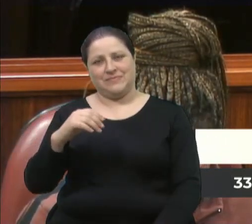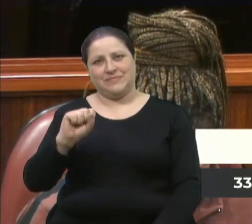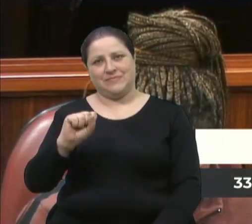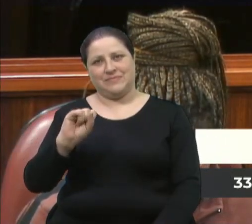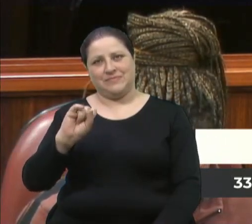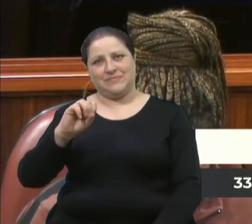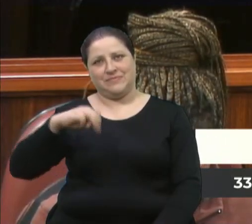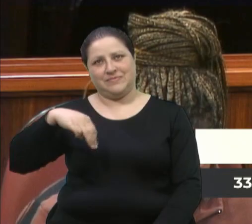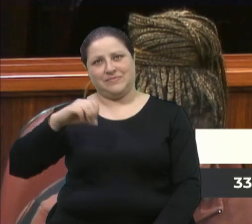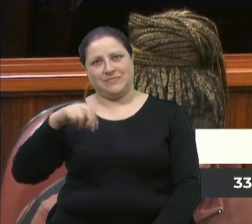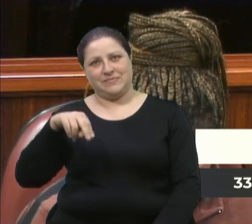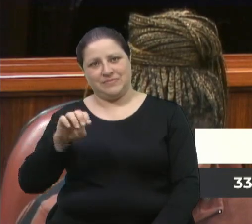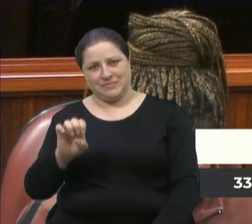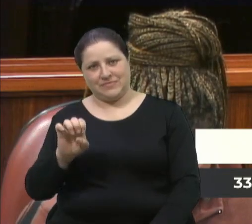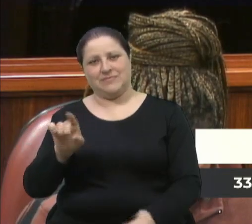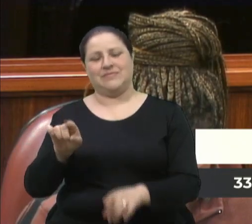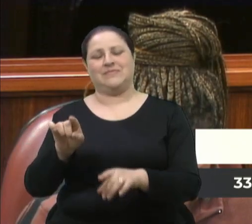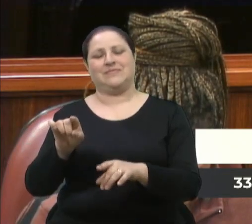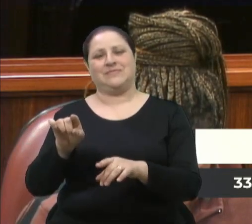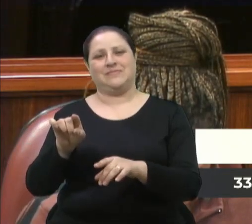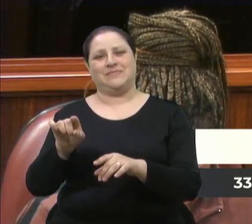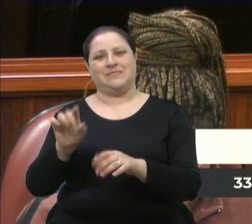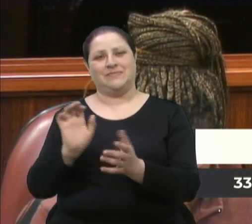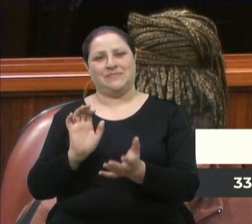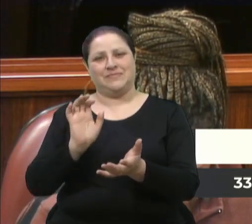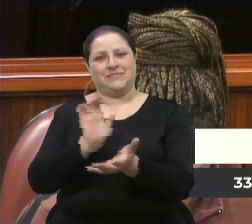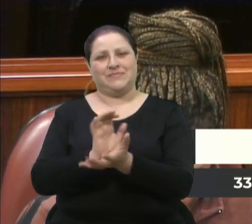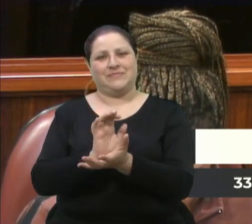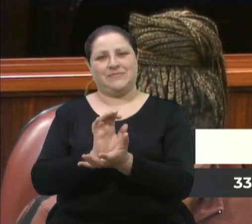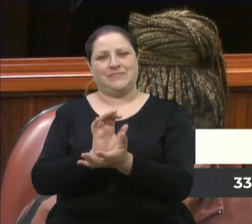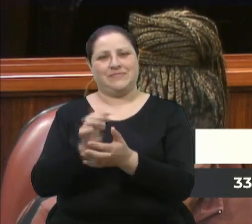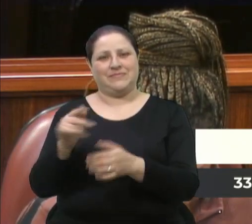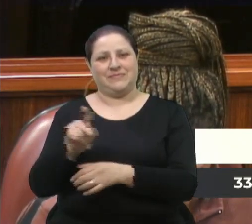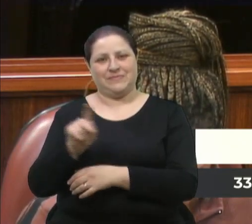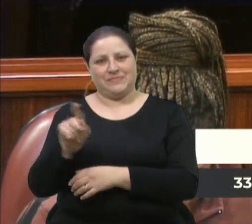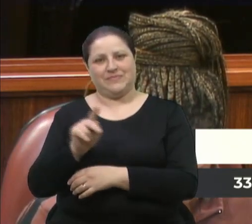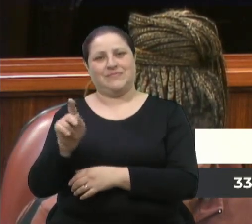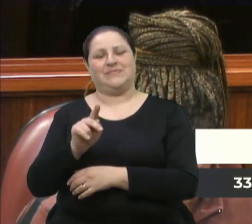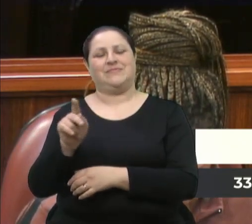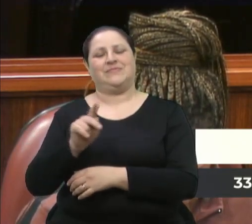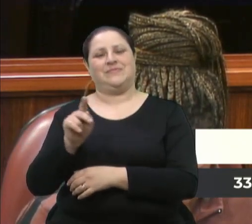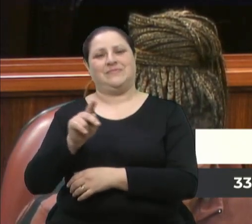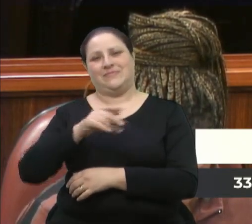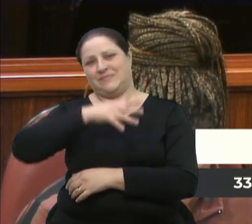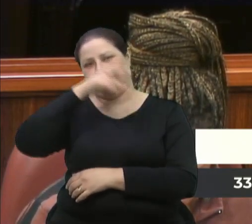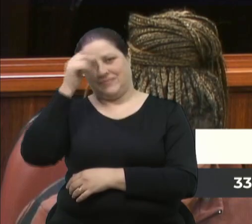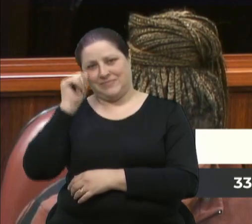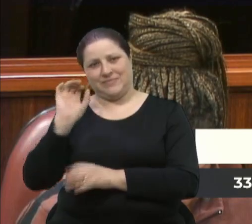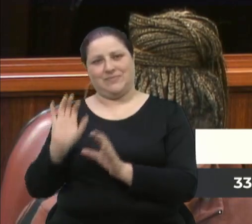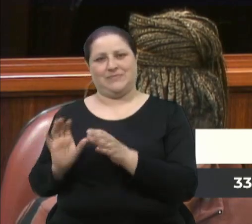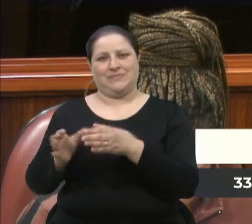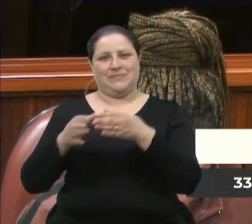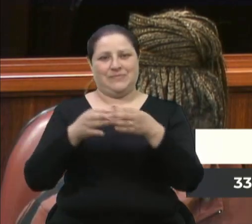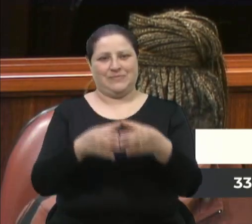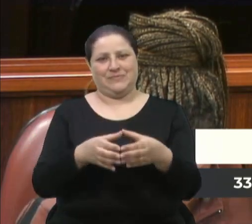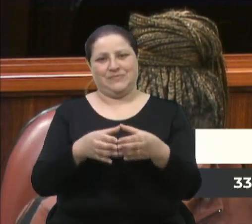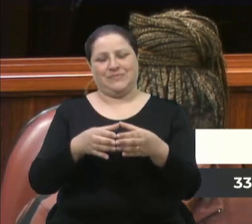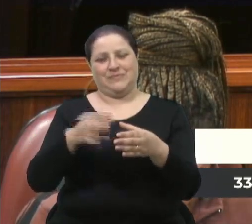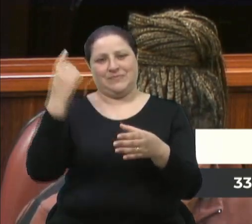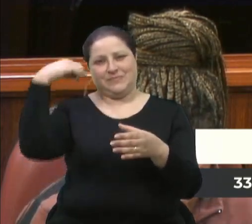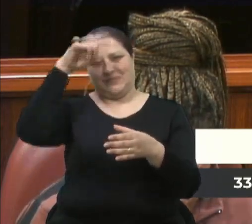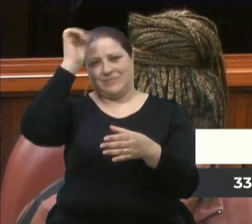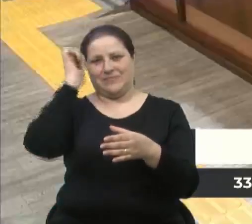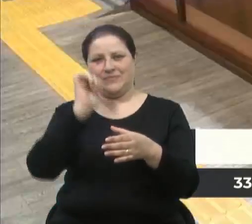colega professora do município, e que está acompanhando também essa delegação, né, de Santa Lúcia. Era isso, obrigado,